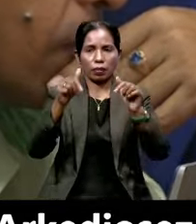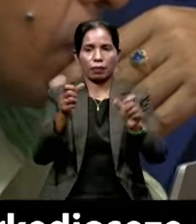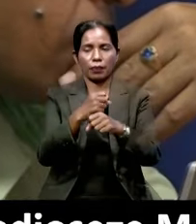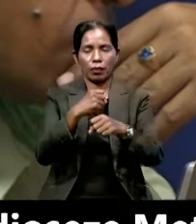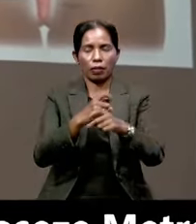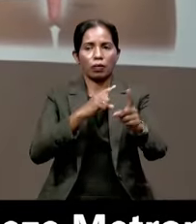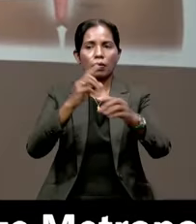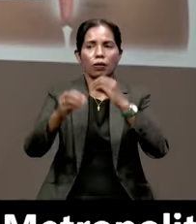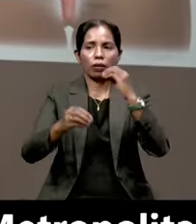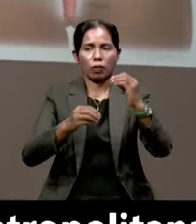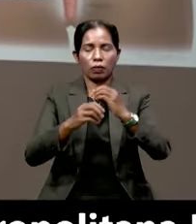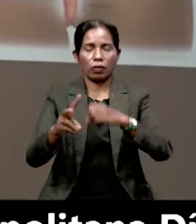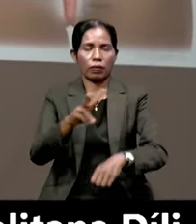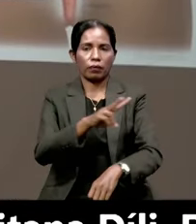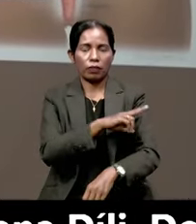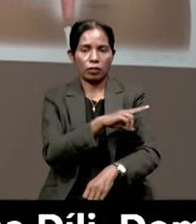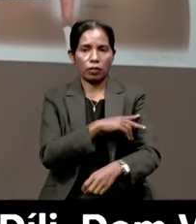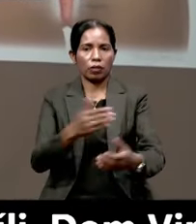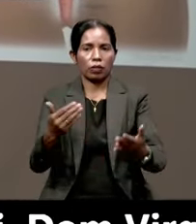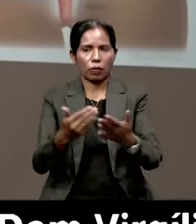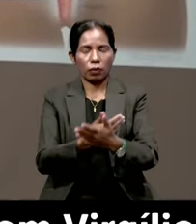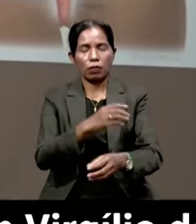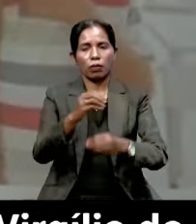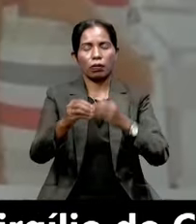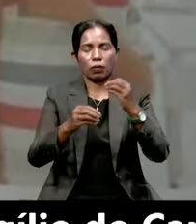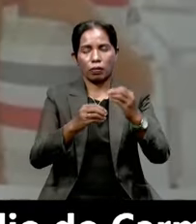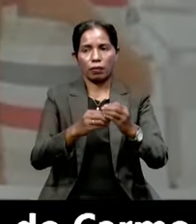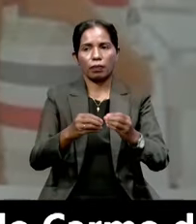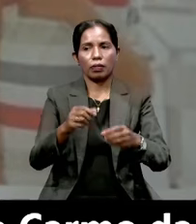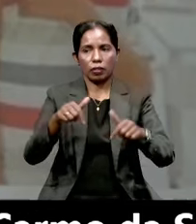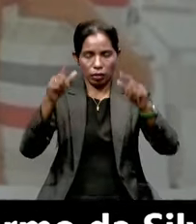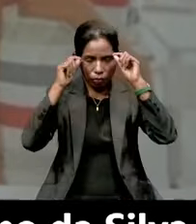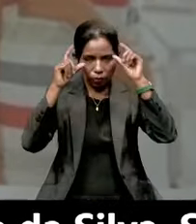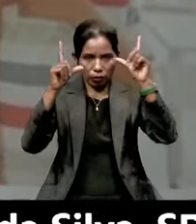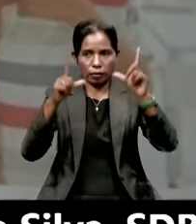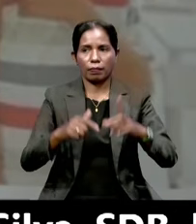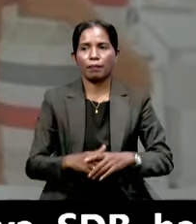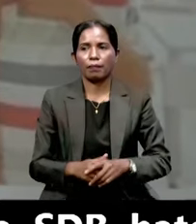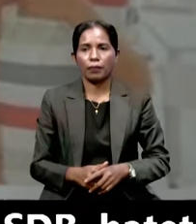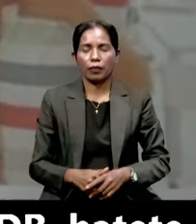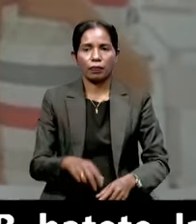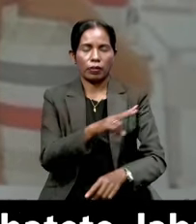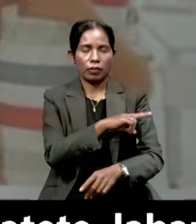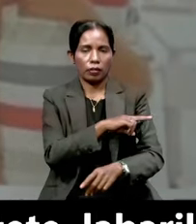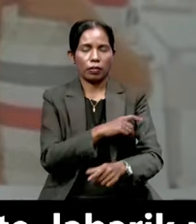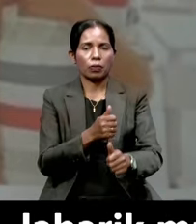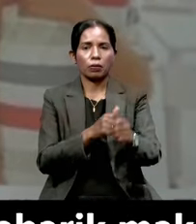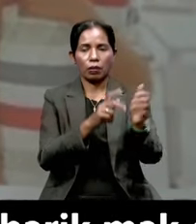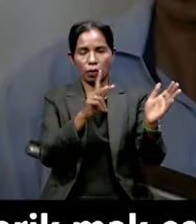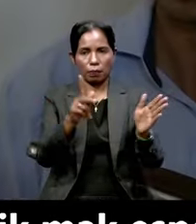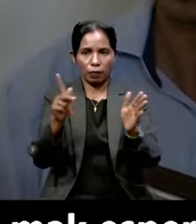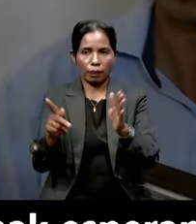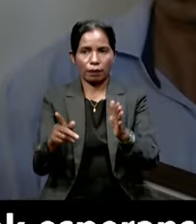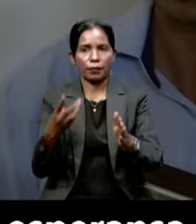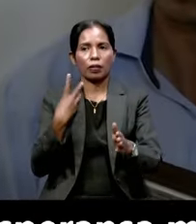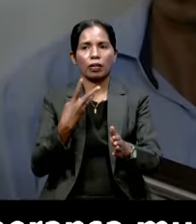a introdução com a vacina fom contra vírus papiloma humana e a território nacional. Vacina né? Tu ir plano e